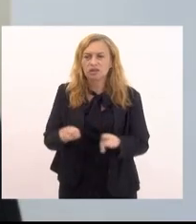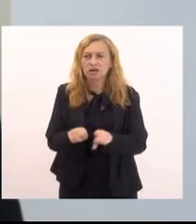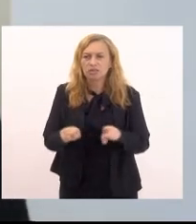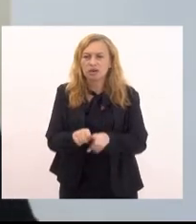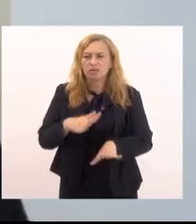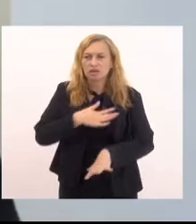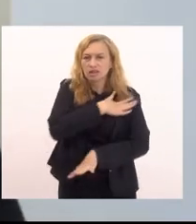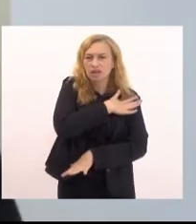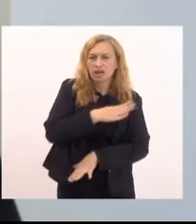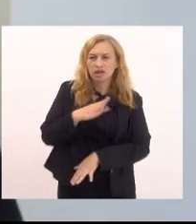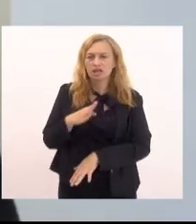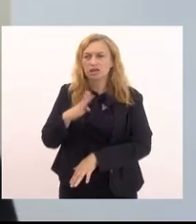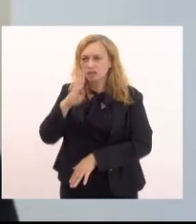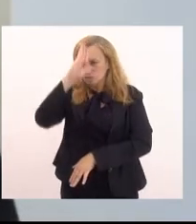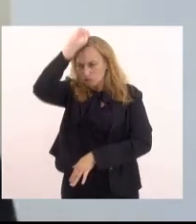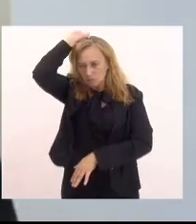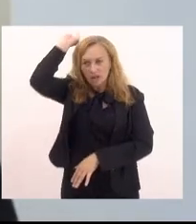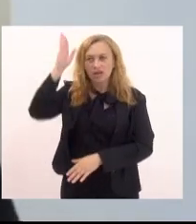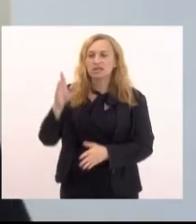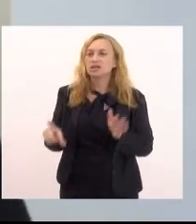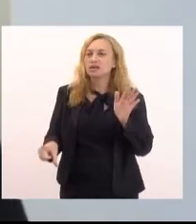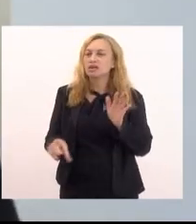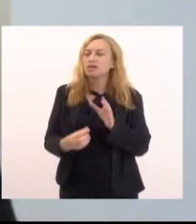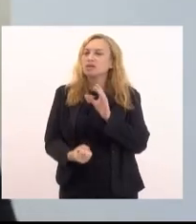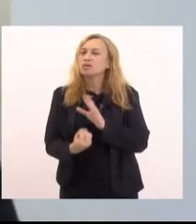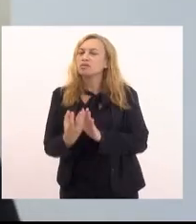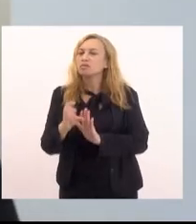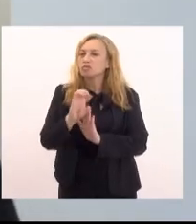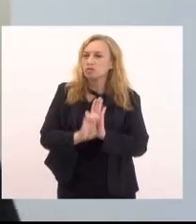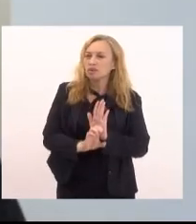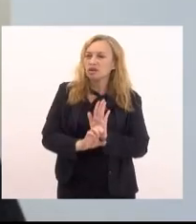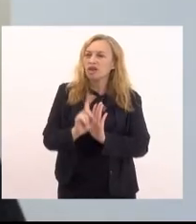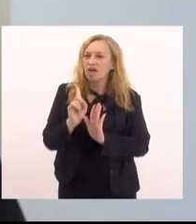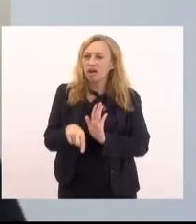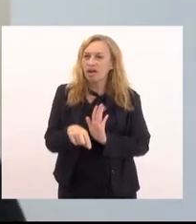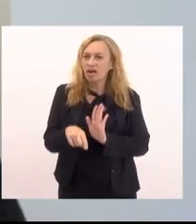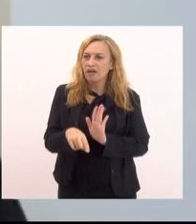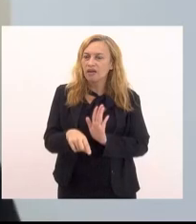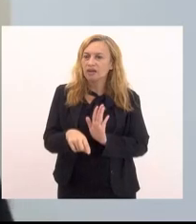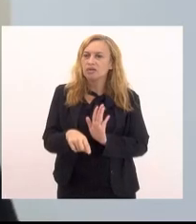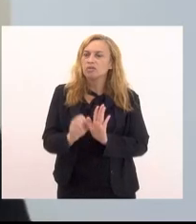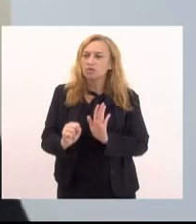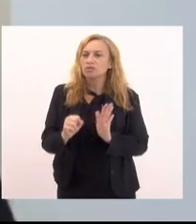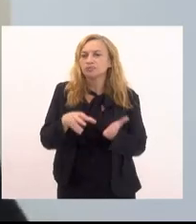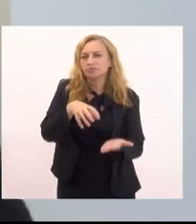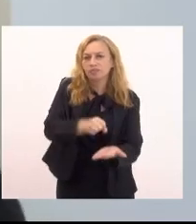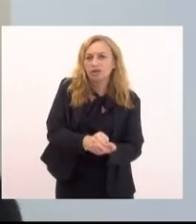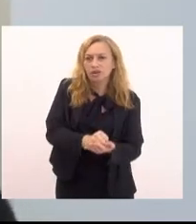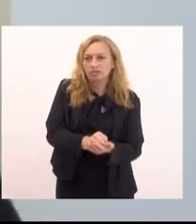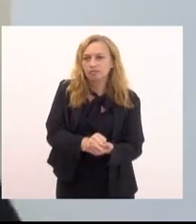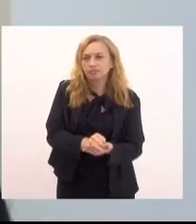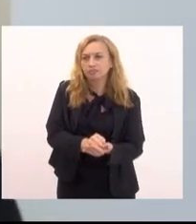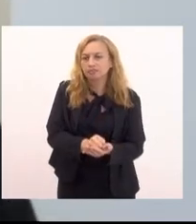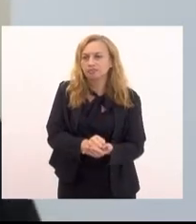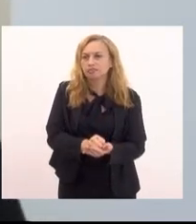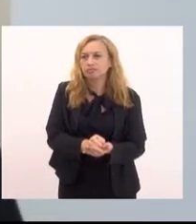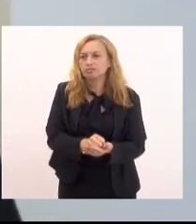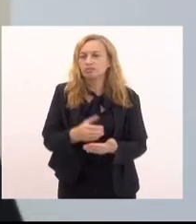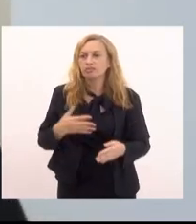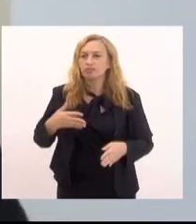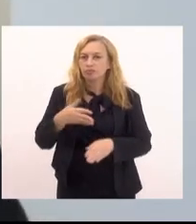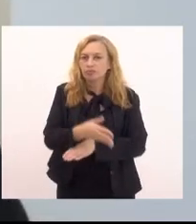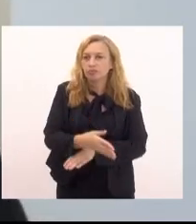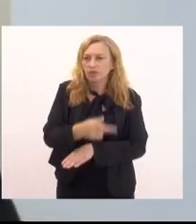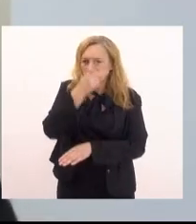de Bombeiros. Então, essa minha emenda é para que os dados coletados possam servir de um cadastro, que é uma hora que chega um refugiado que